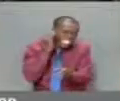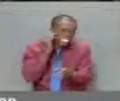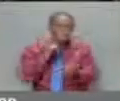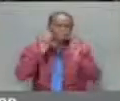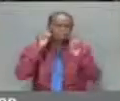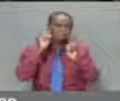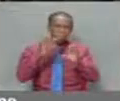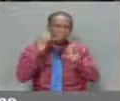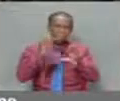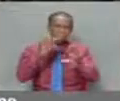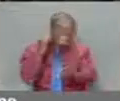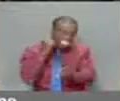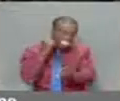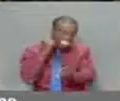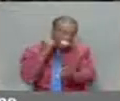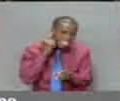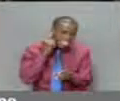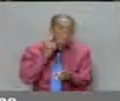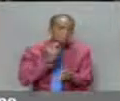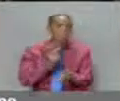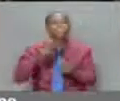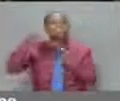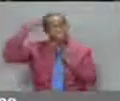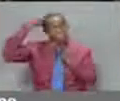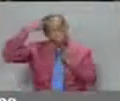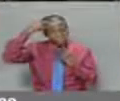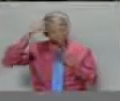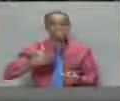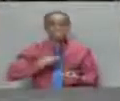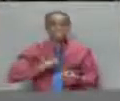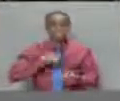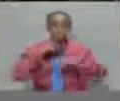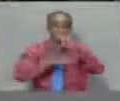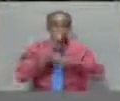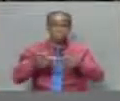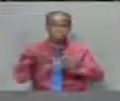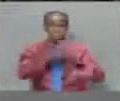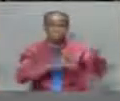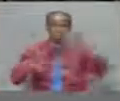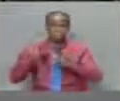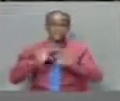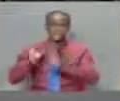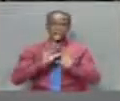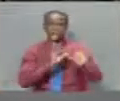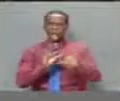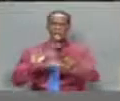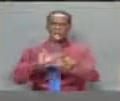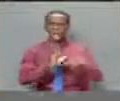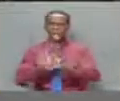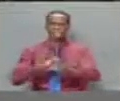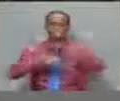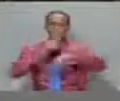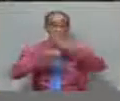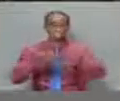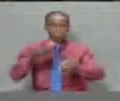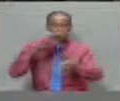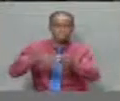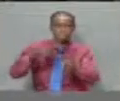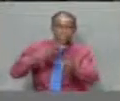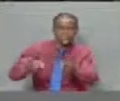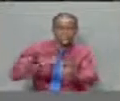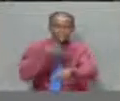efeito congregador de ajuntamento de pessoas e vendiam a venda de bebidas alcoólicas com